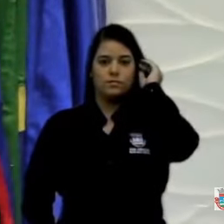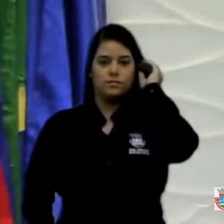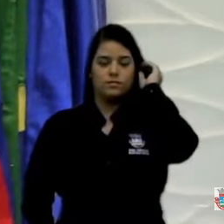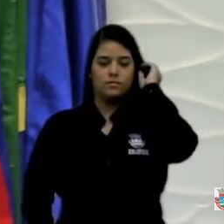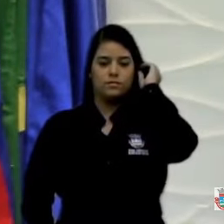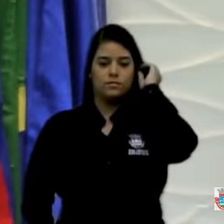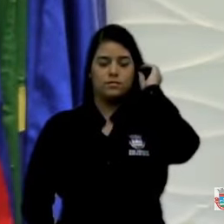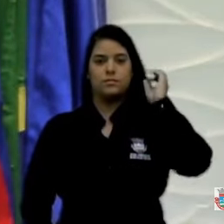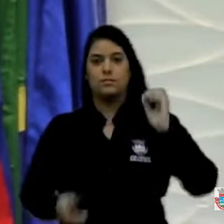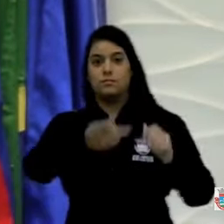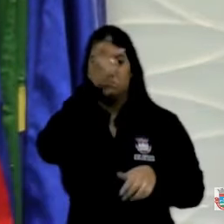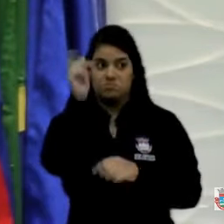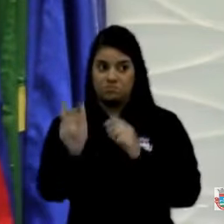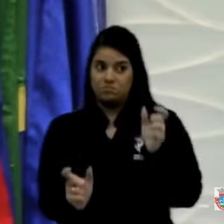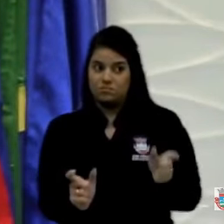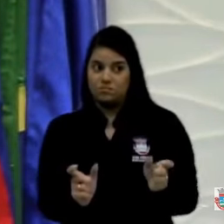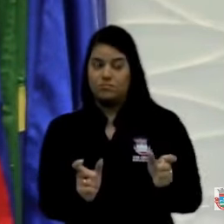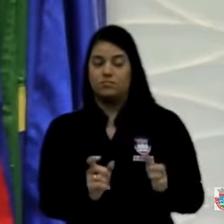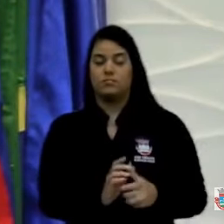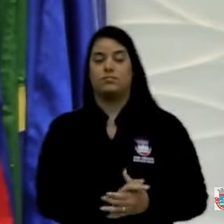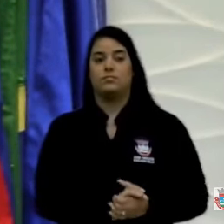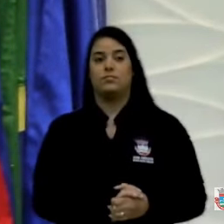Rapaz, o pessoal